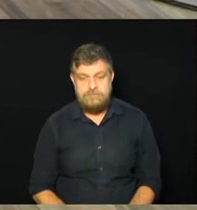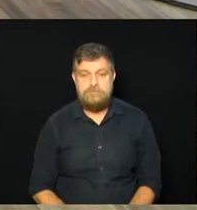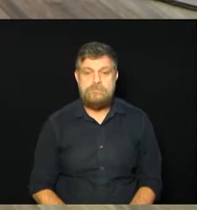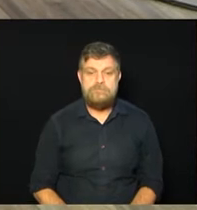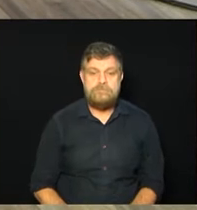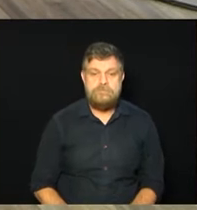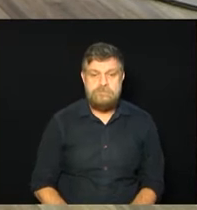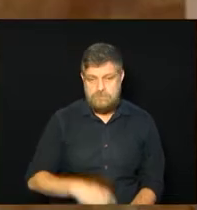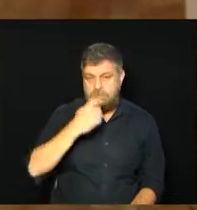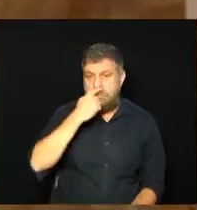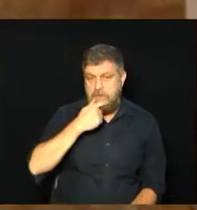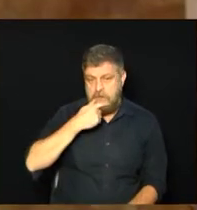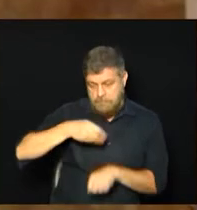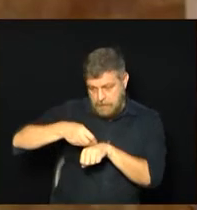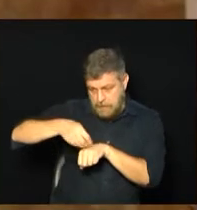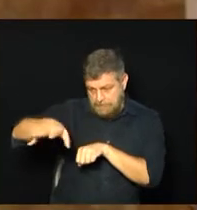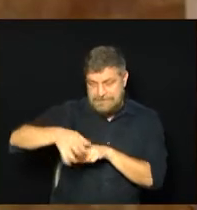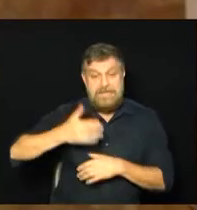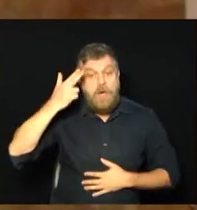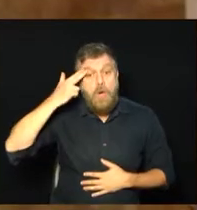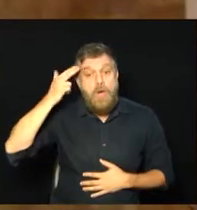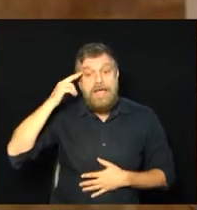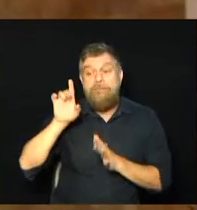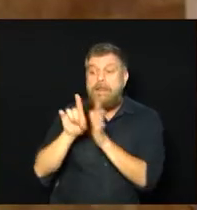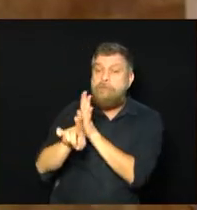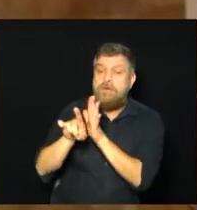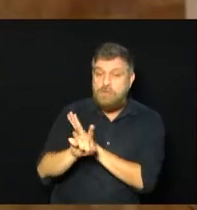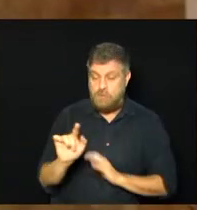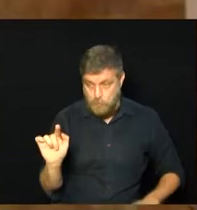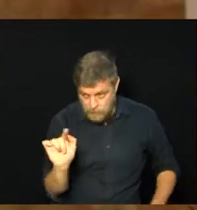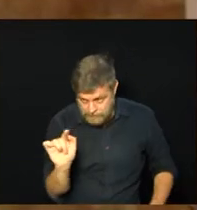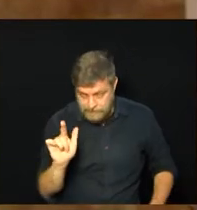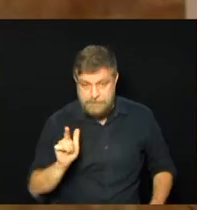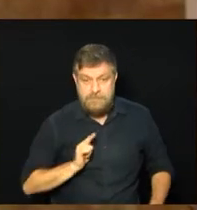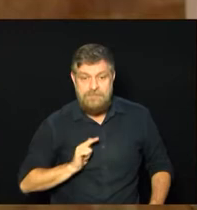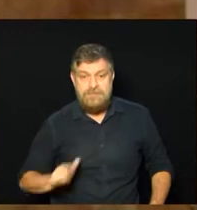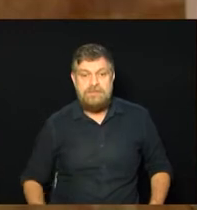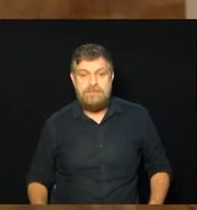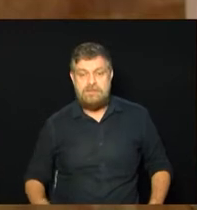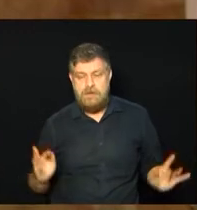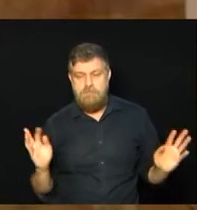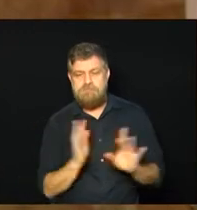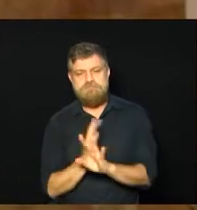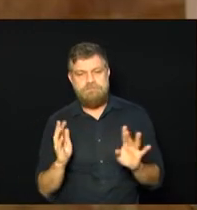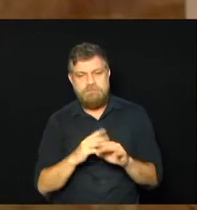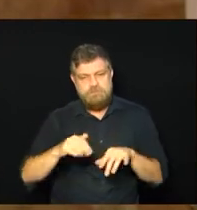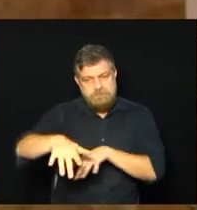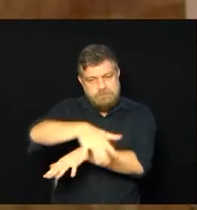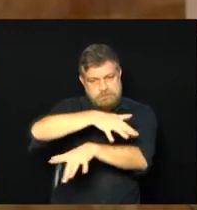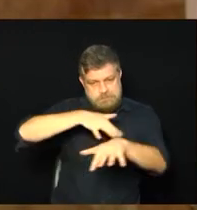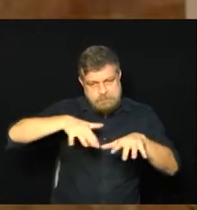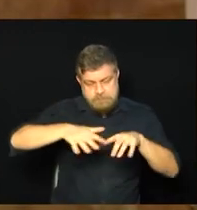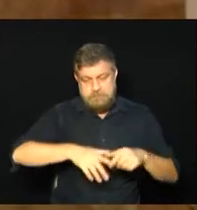Vou repassar a pergunta, então, do Gabriel no estúdio. Ele falou a respeito da otimização do fluxo das pessoas nas